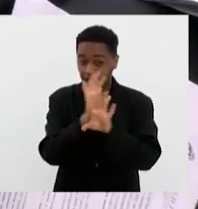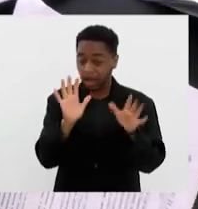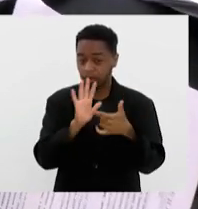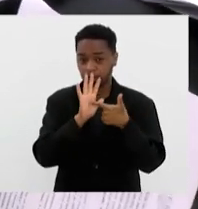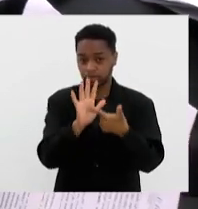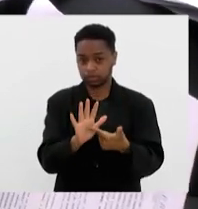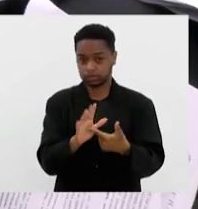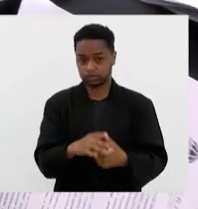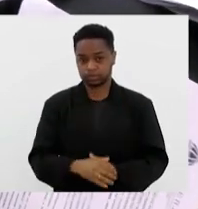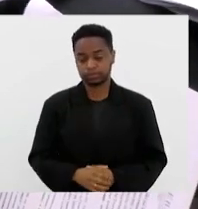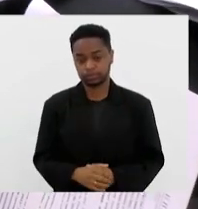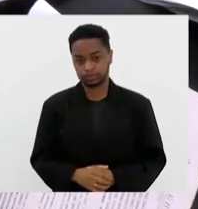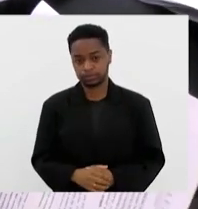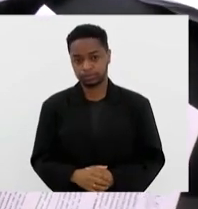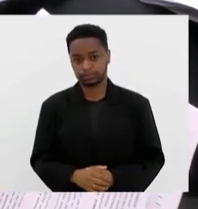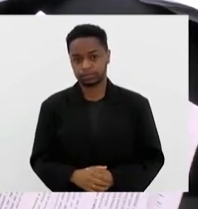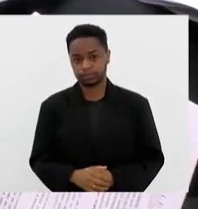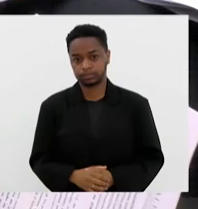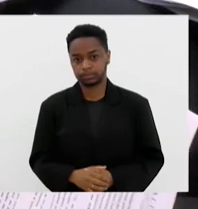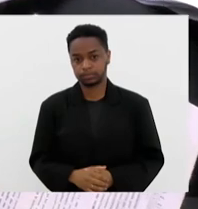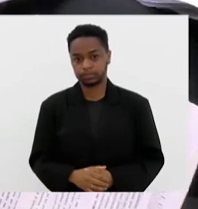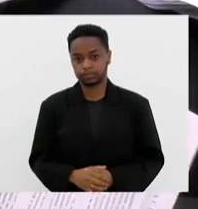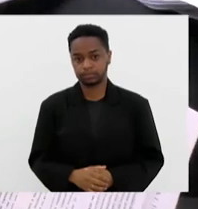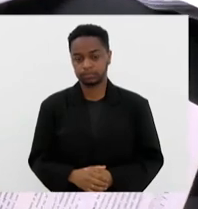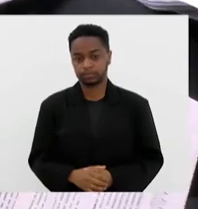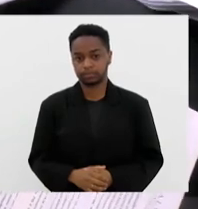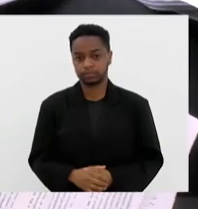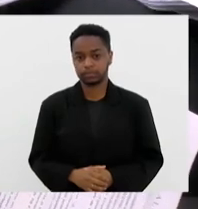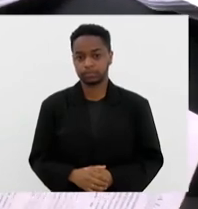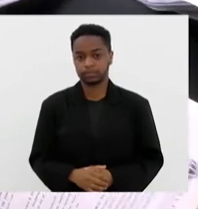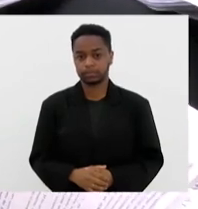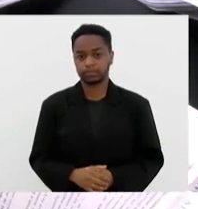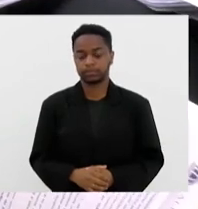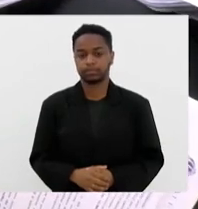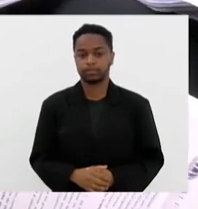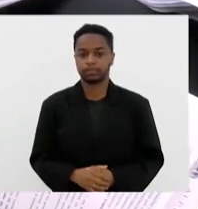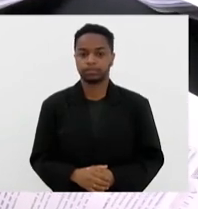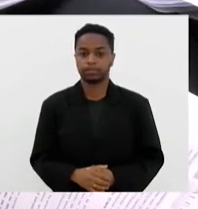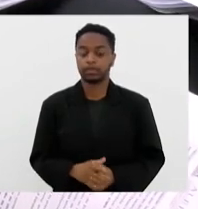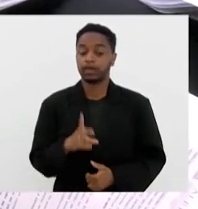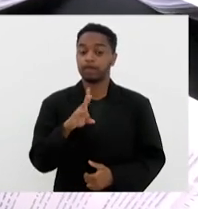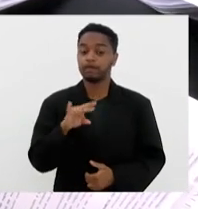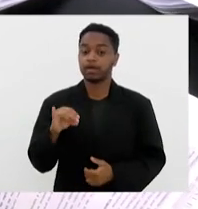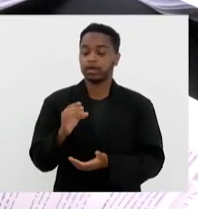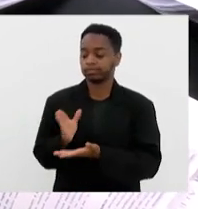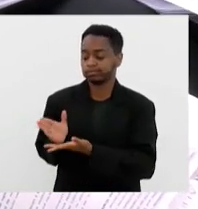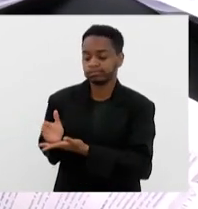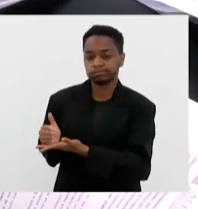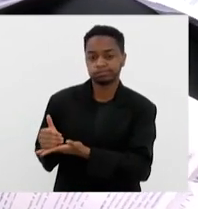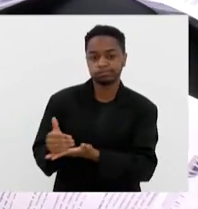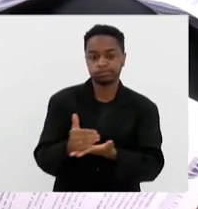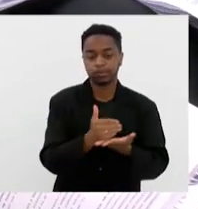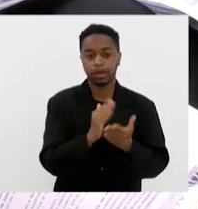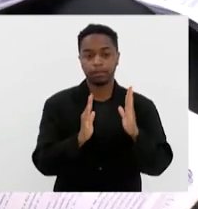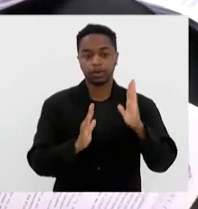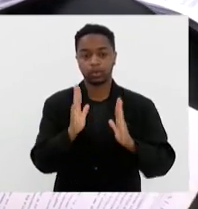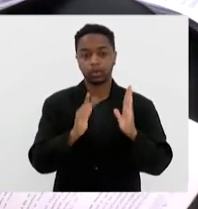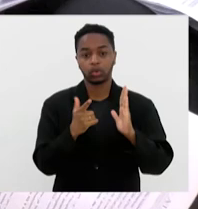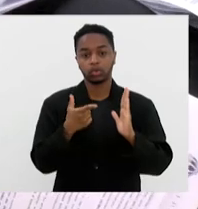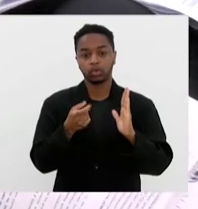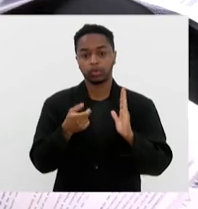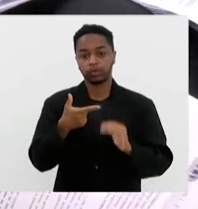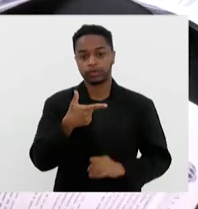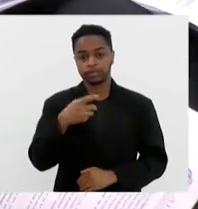explicitamente, que ela vai acumular recursos de 2025 a